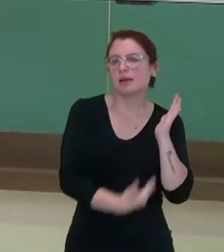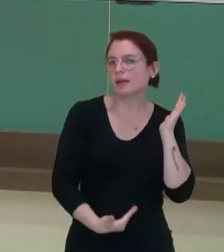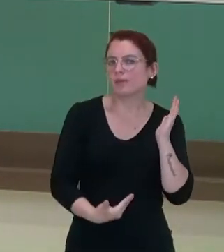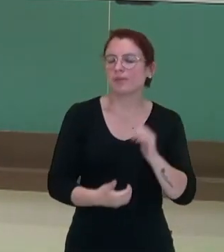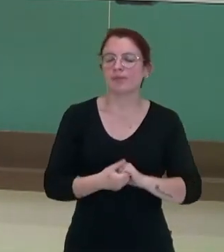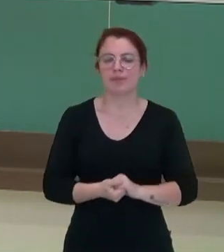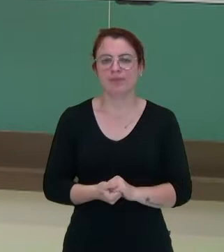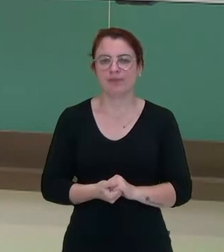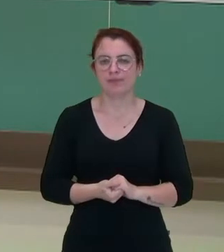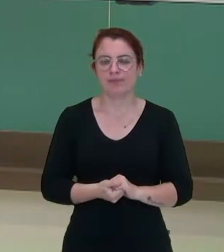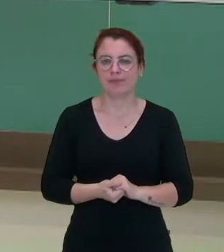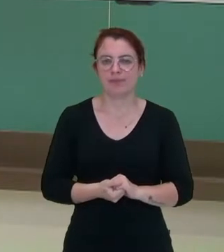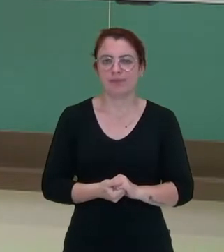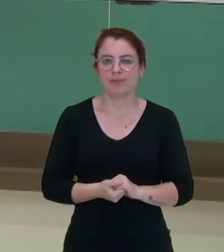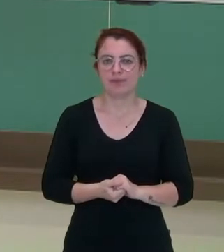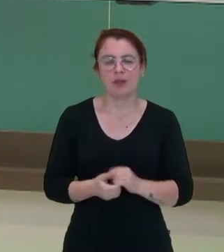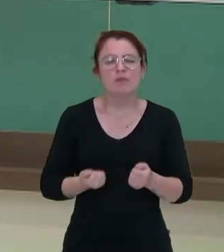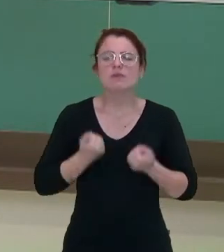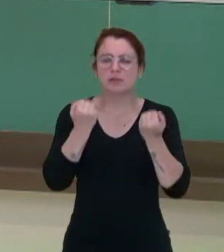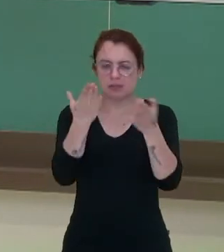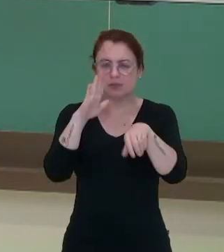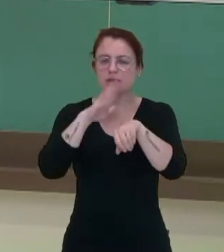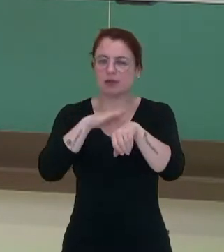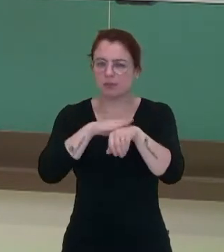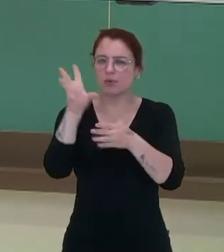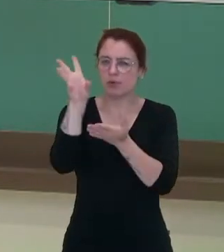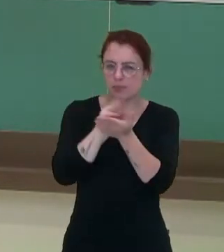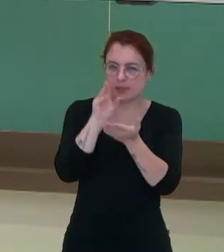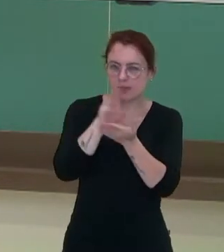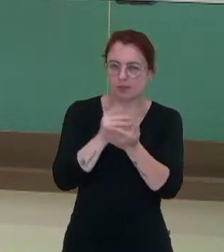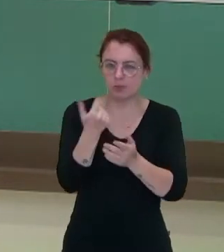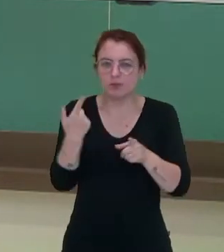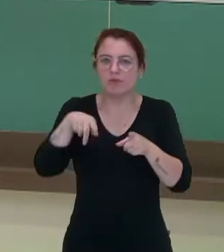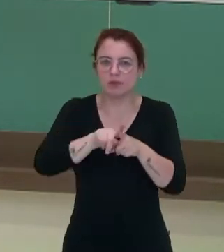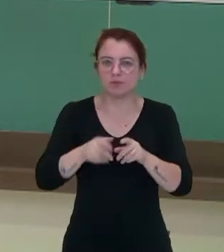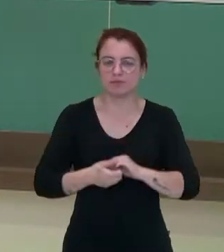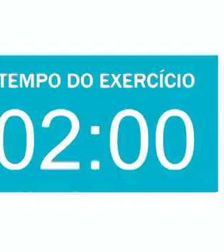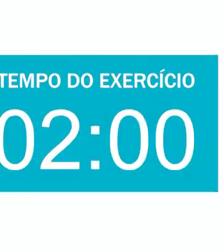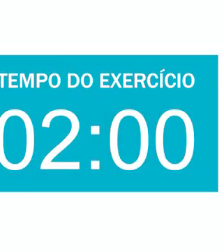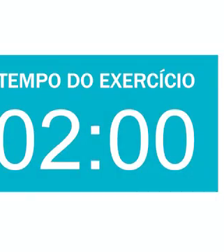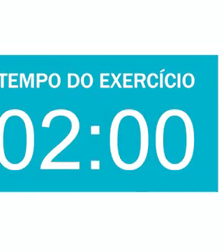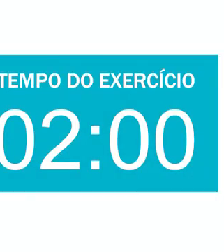do nosso sangue. Vou dar um tempinho para vocês anotarem e eu já retorno.